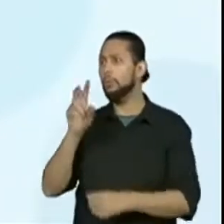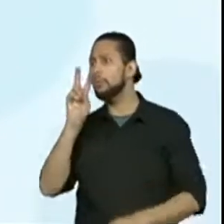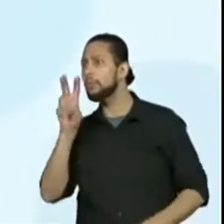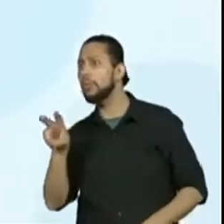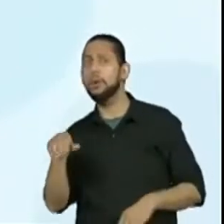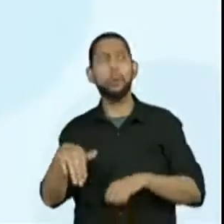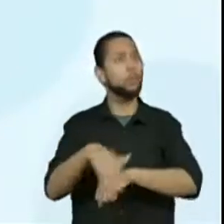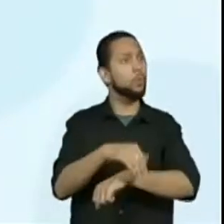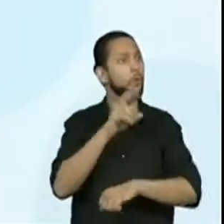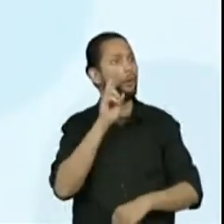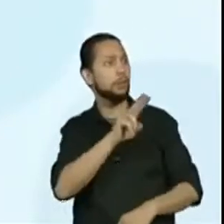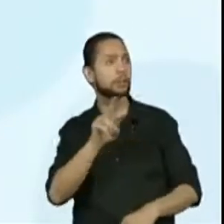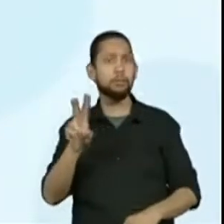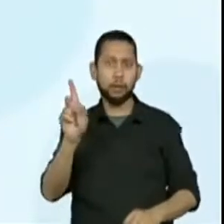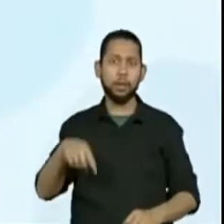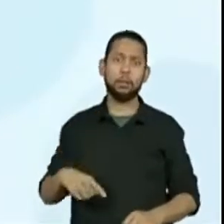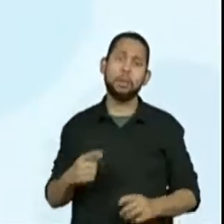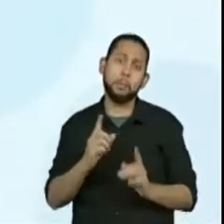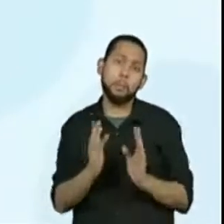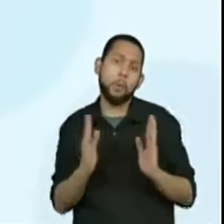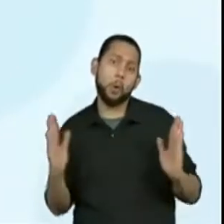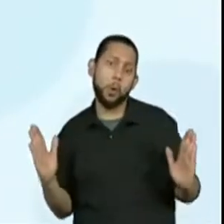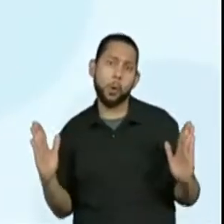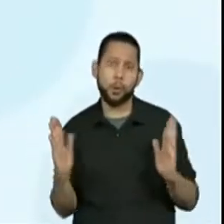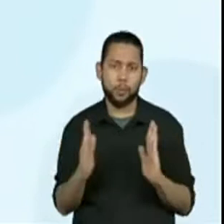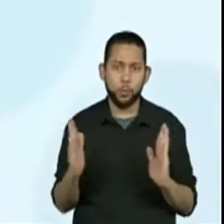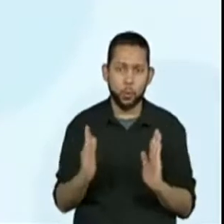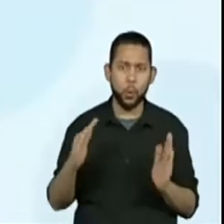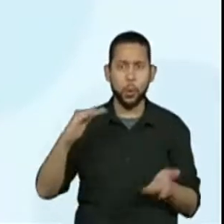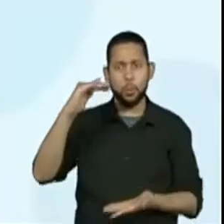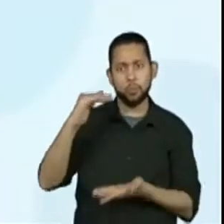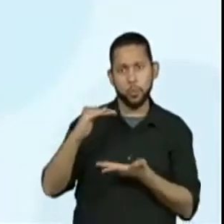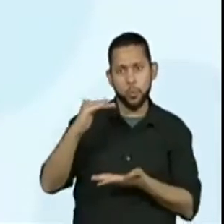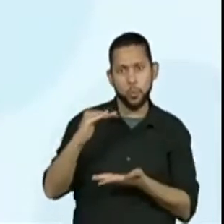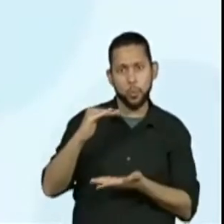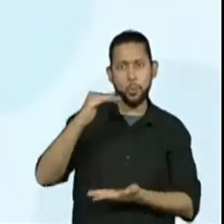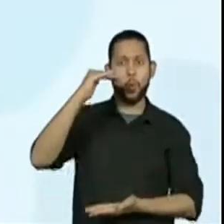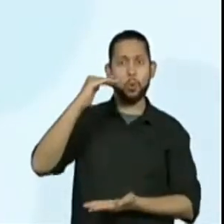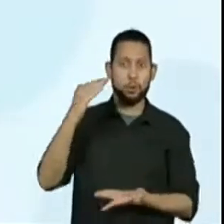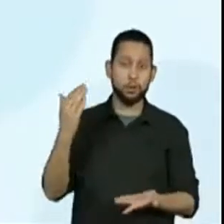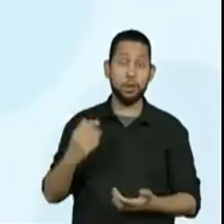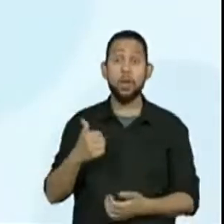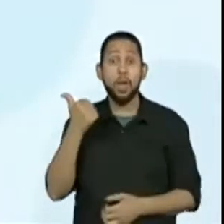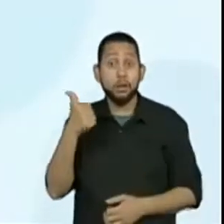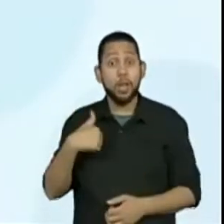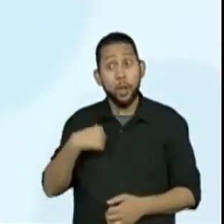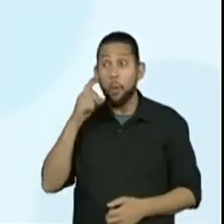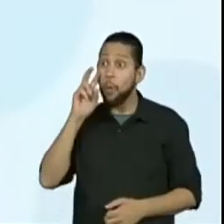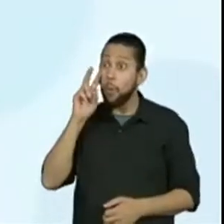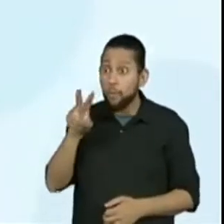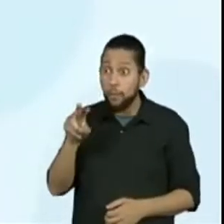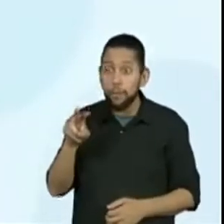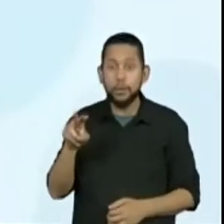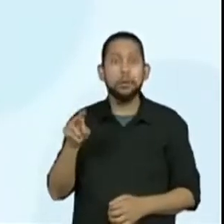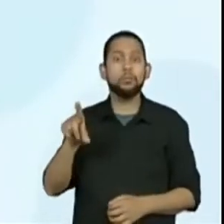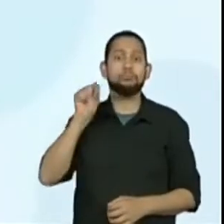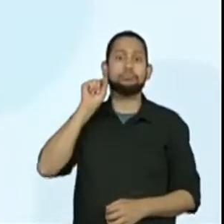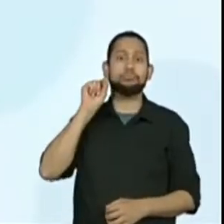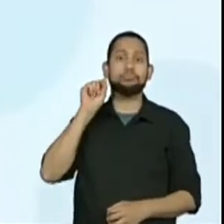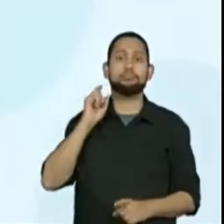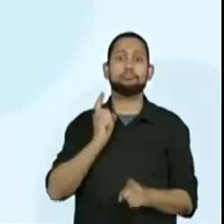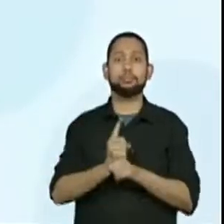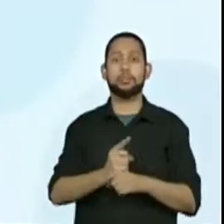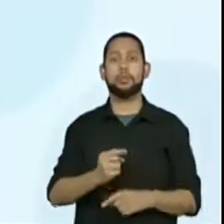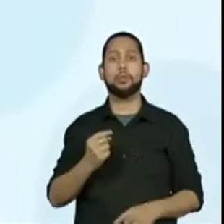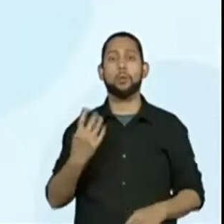Tá bom? Tem ônibus um pouquinho maiores, um pouquinho menores. Esse aí foi um modelo que a professora